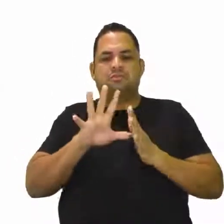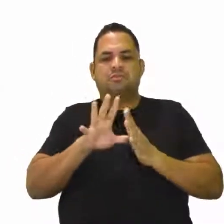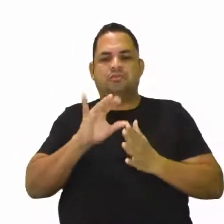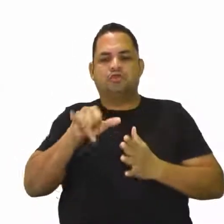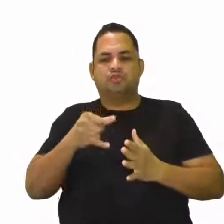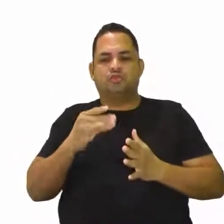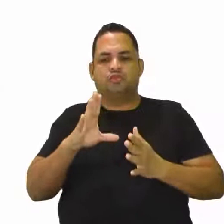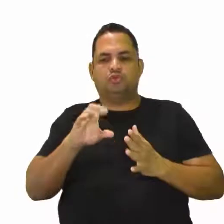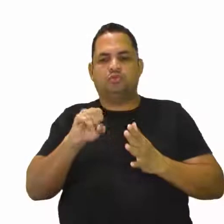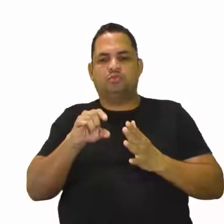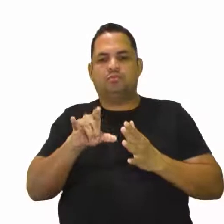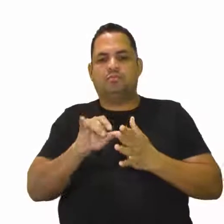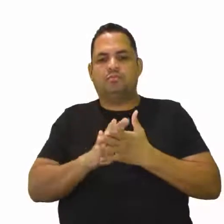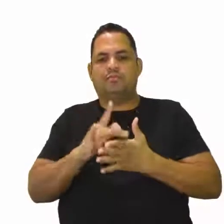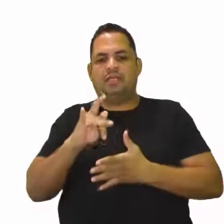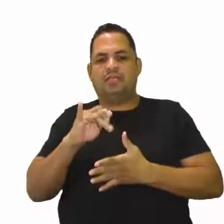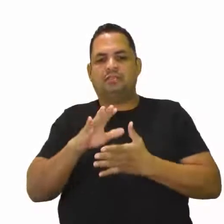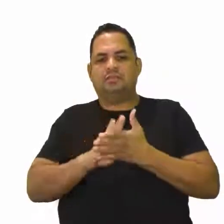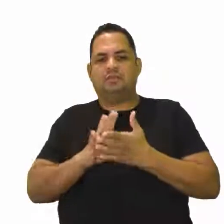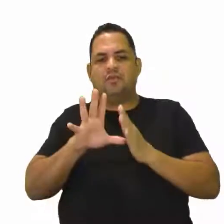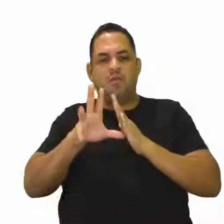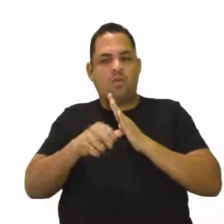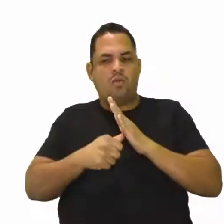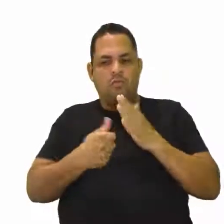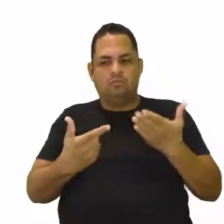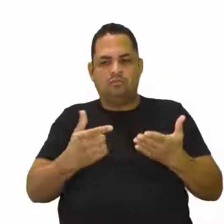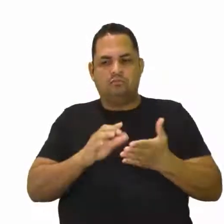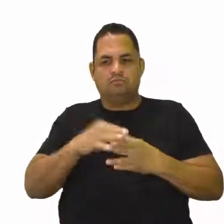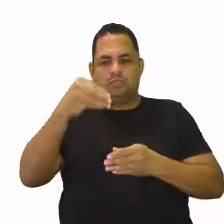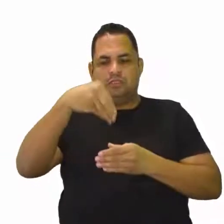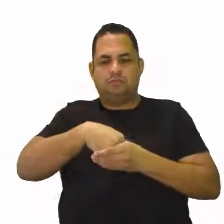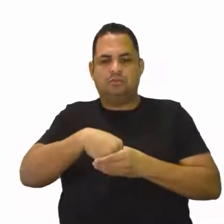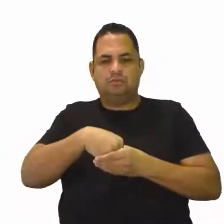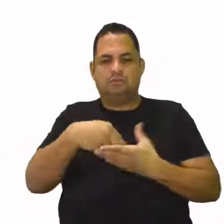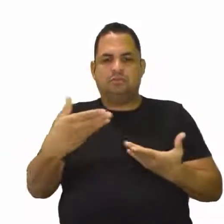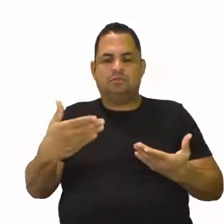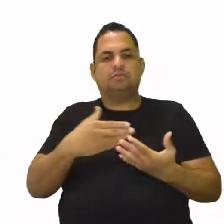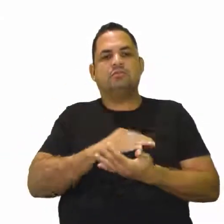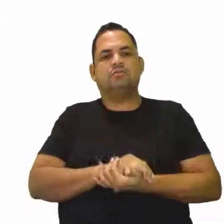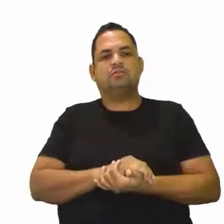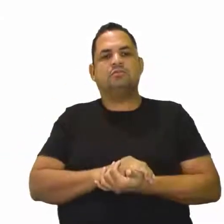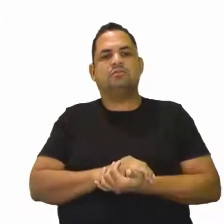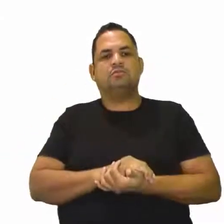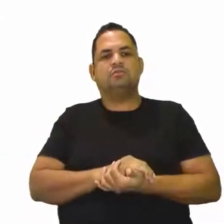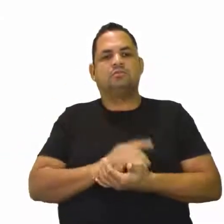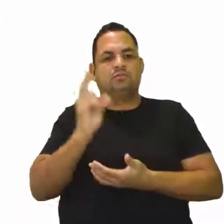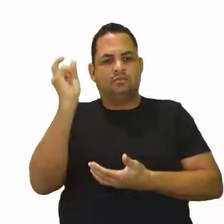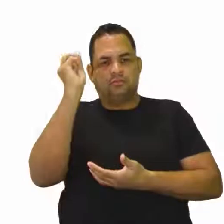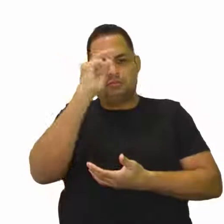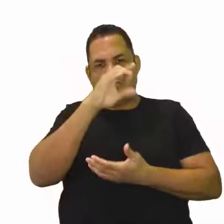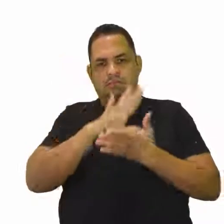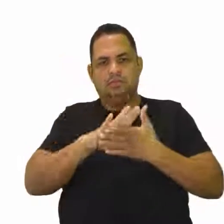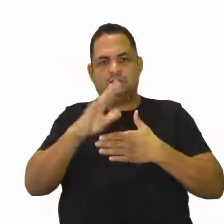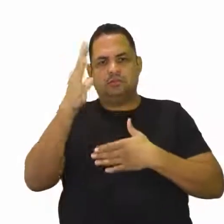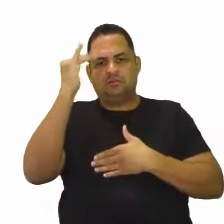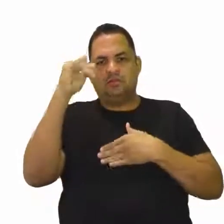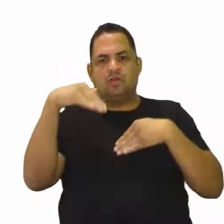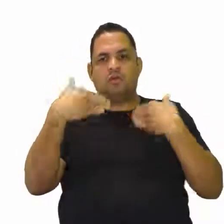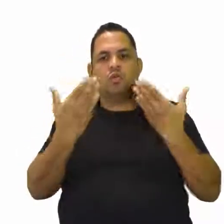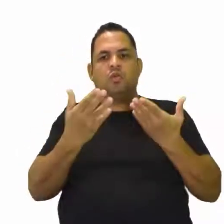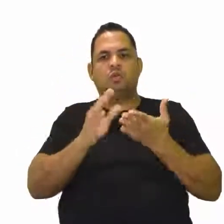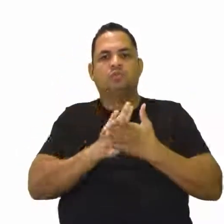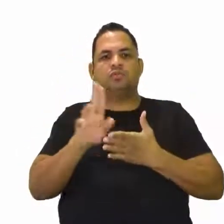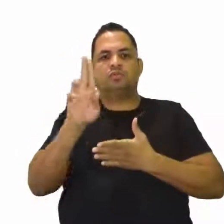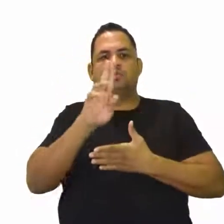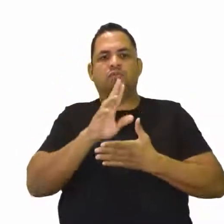uma fraude. Era uma fraude. É difícil saber qual dos dois lados